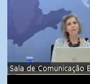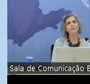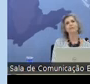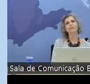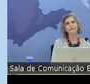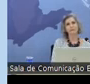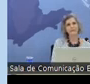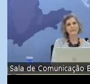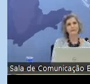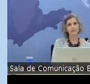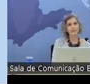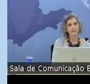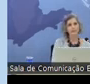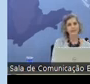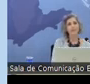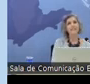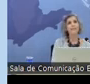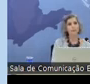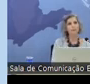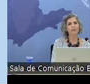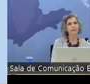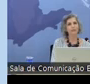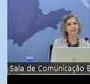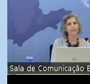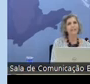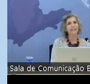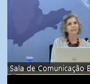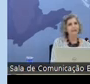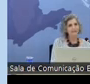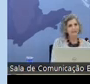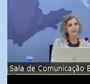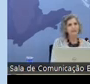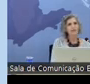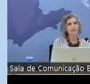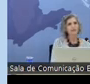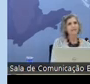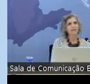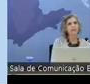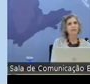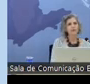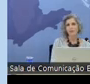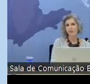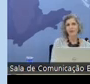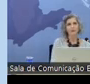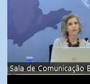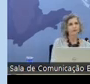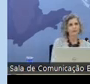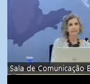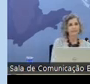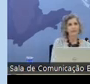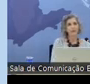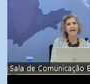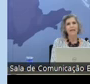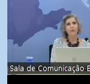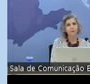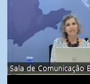muito difícil município conseguir a certificação Então você tá muito bem preenchida para quem vai pedir certificação por selo